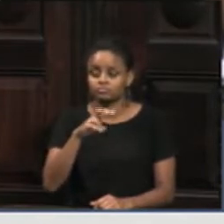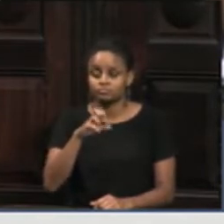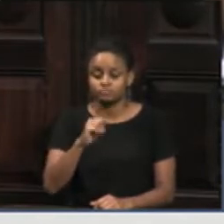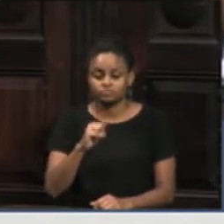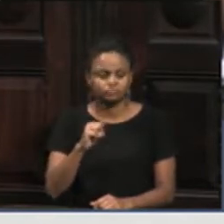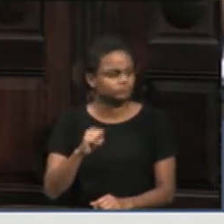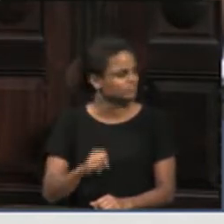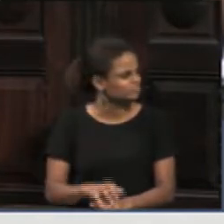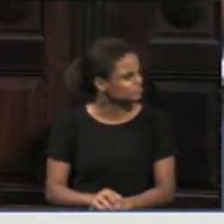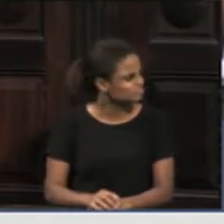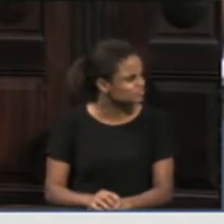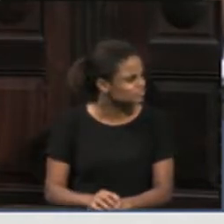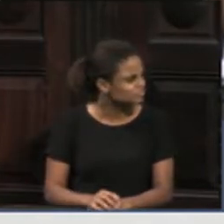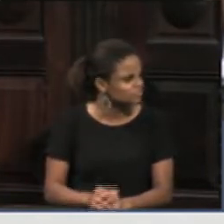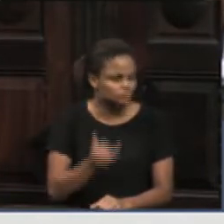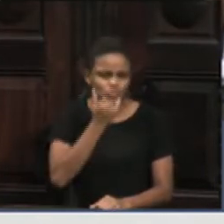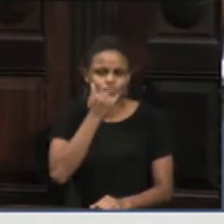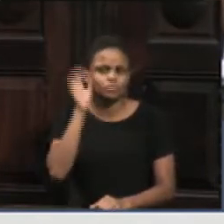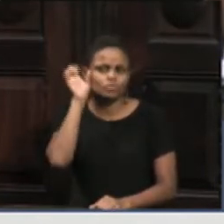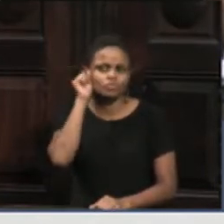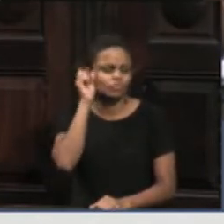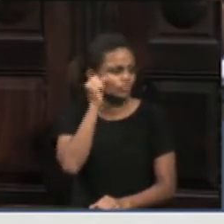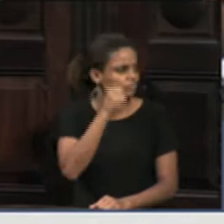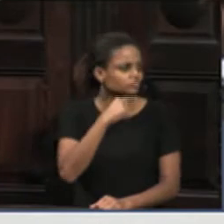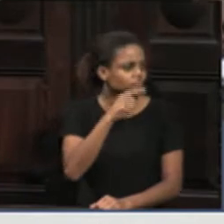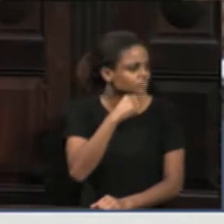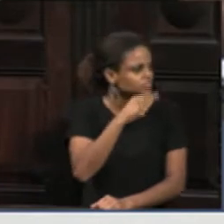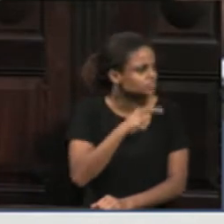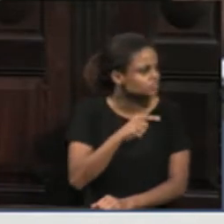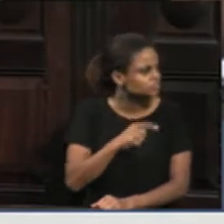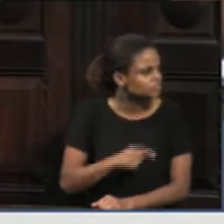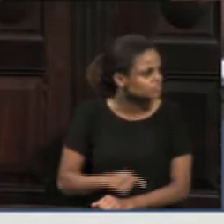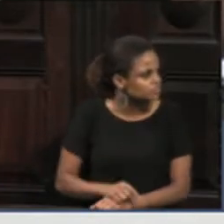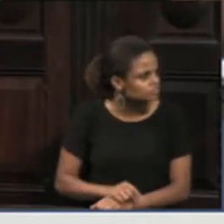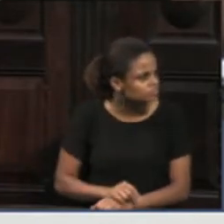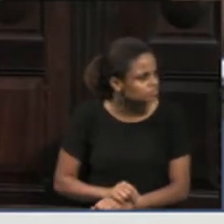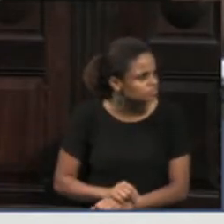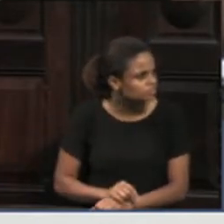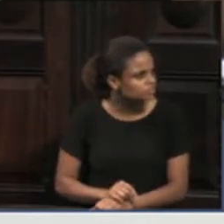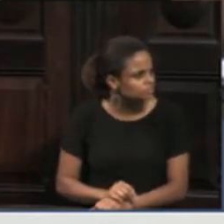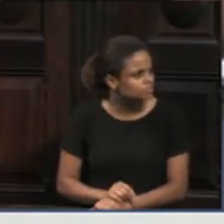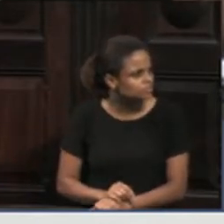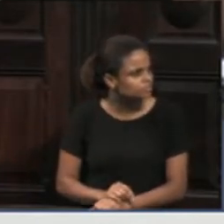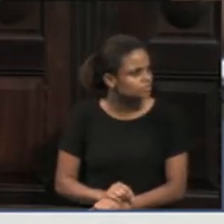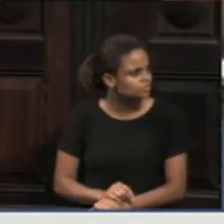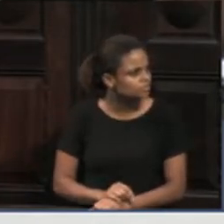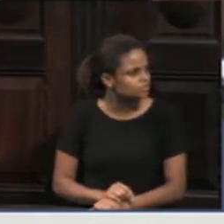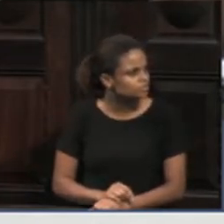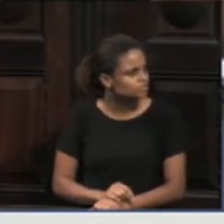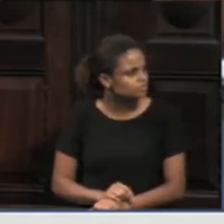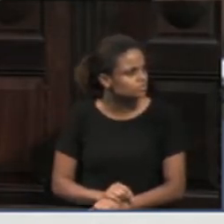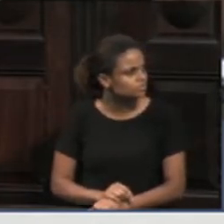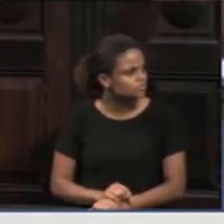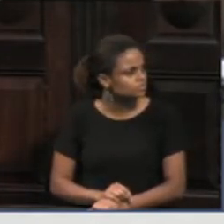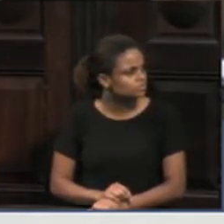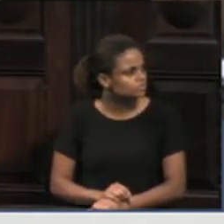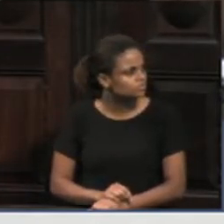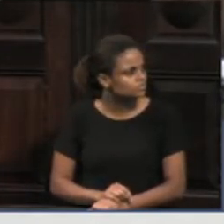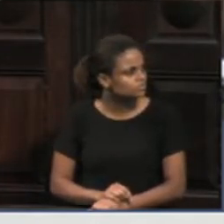em áreas naturais na forma que menciona, pendendo de pareceres das comissões de Constituição e